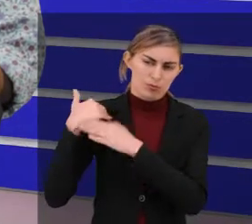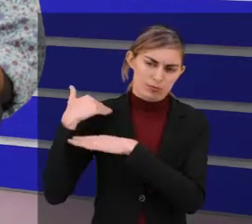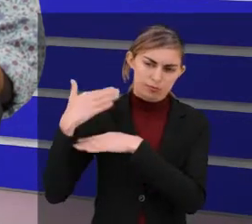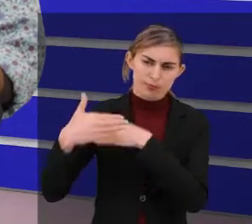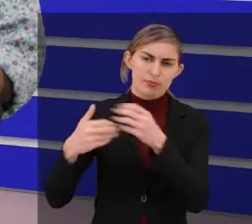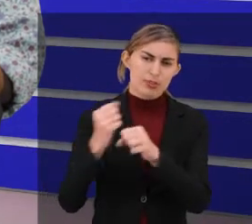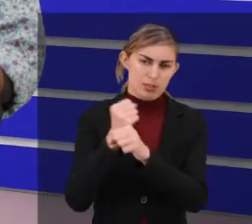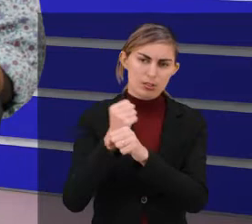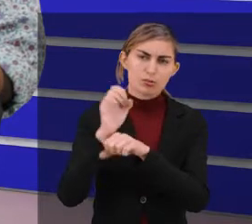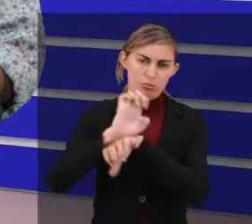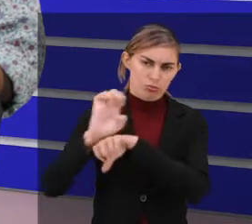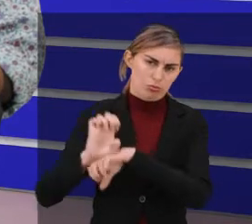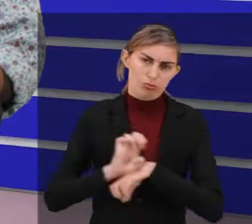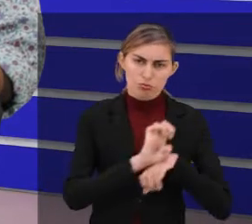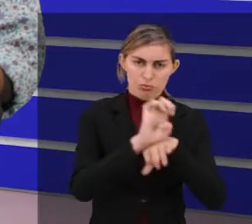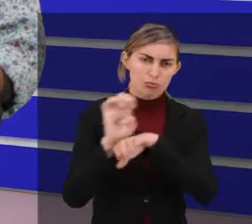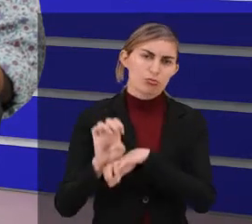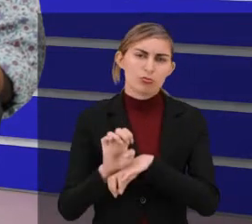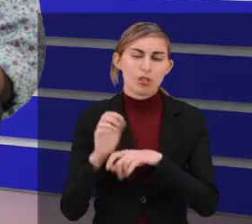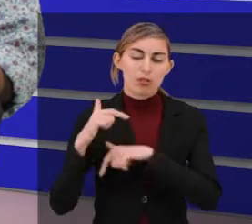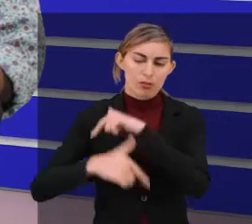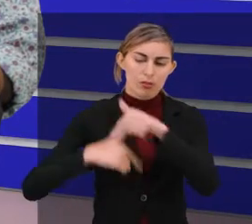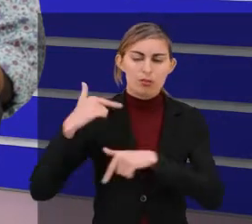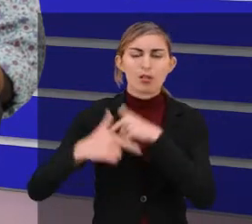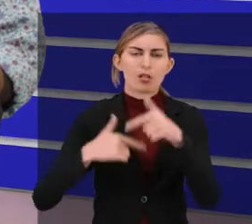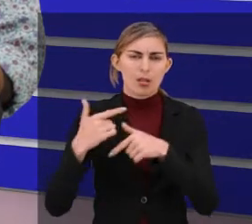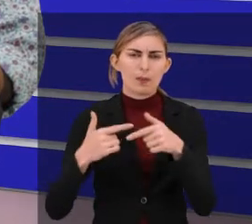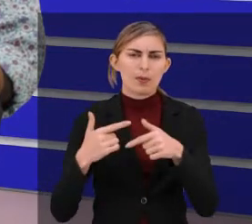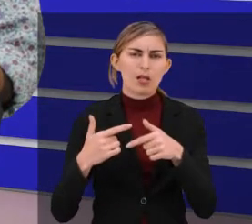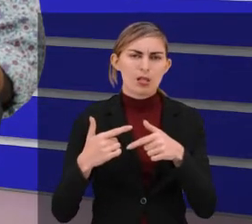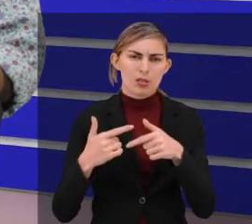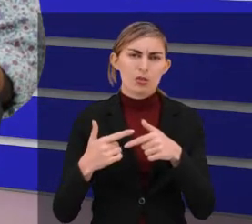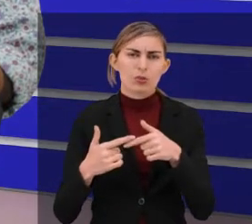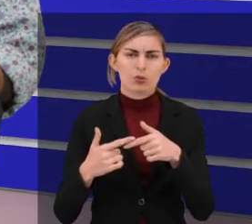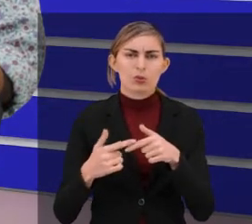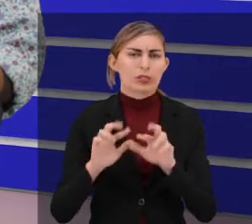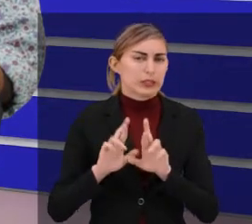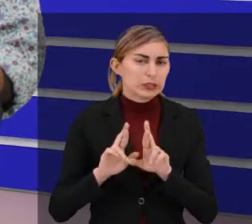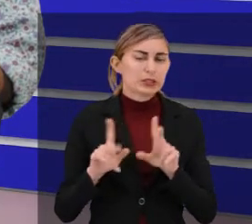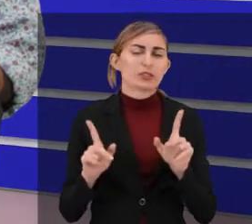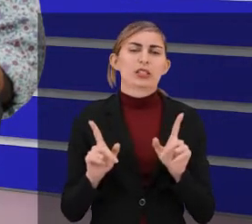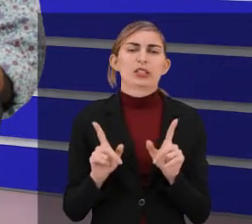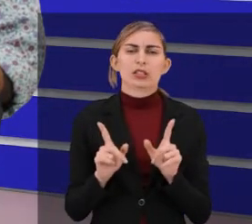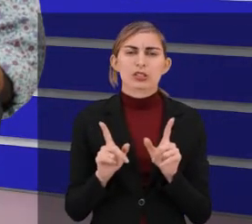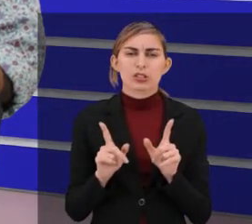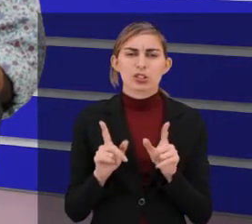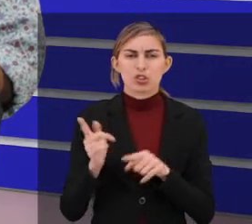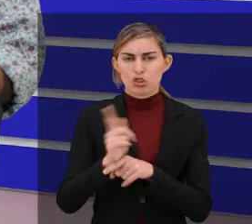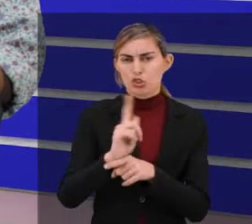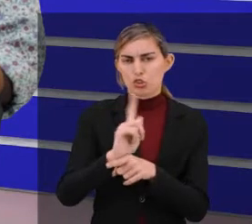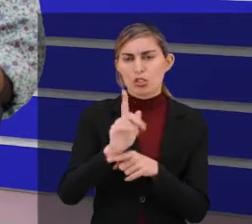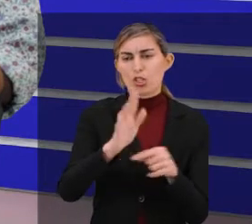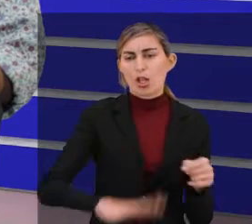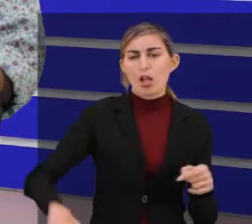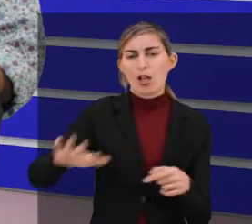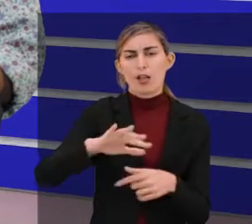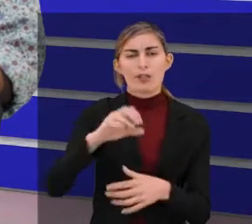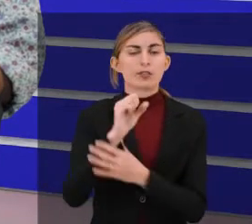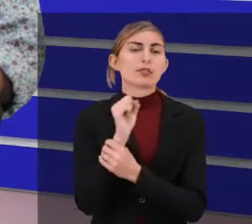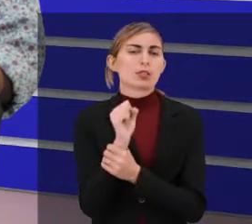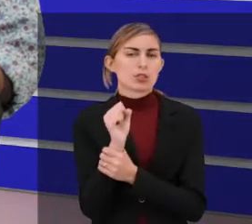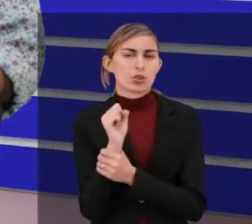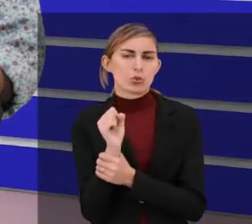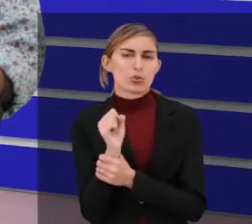anos, em alguns estados, um trabalho muito peculiar relacionado à gestão da área de